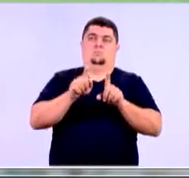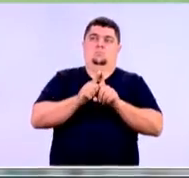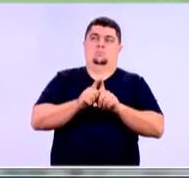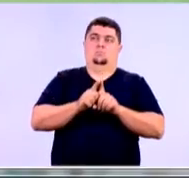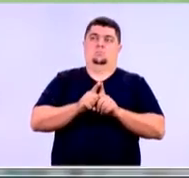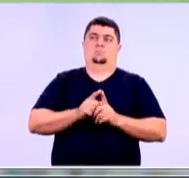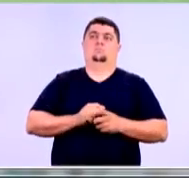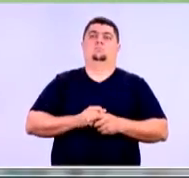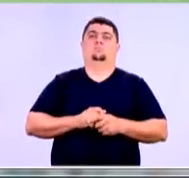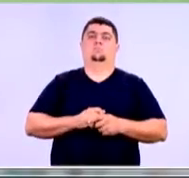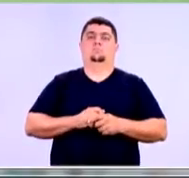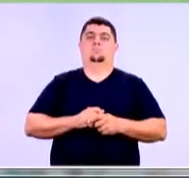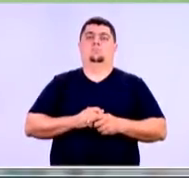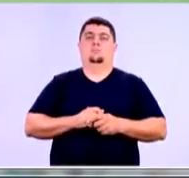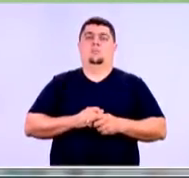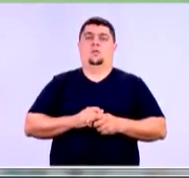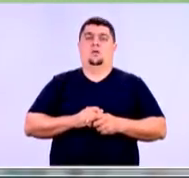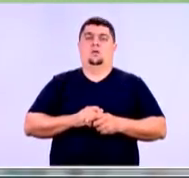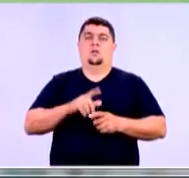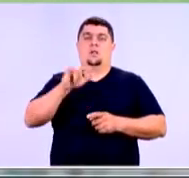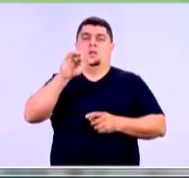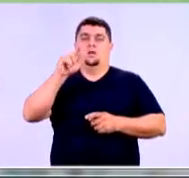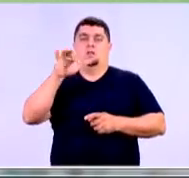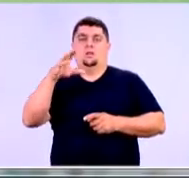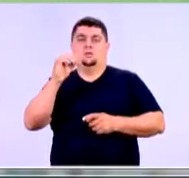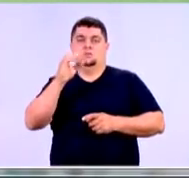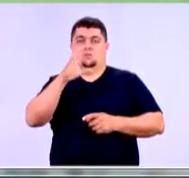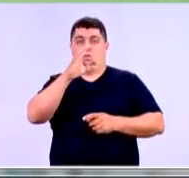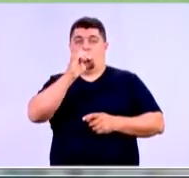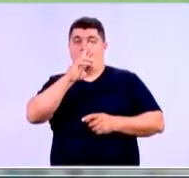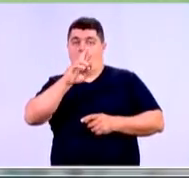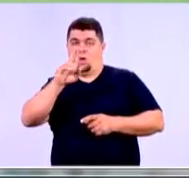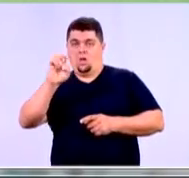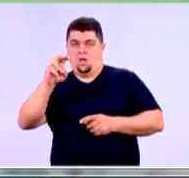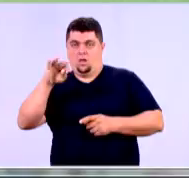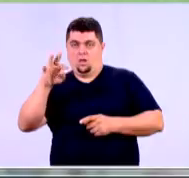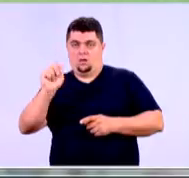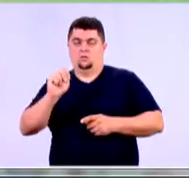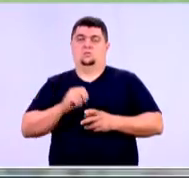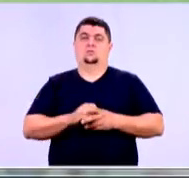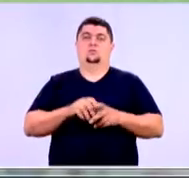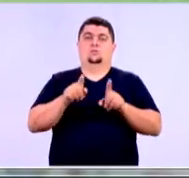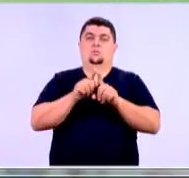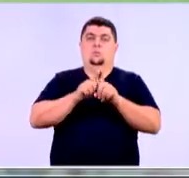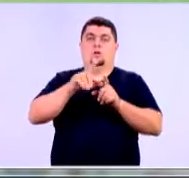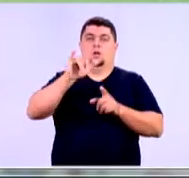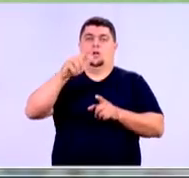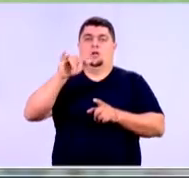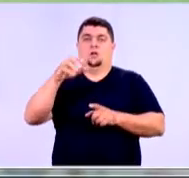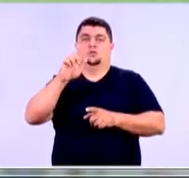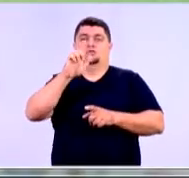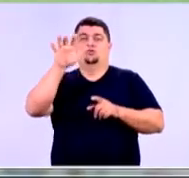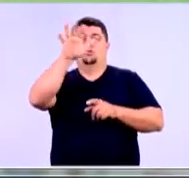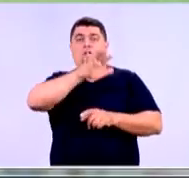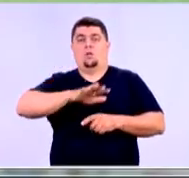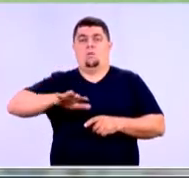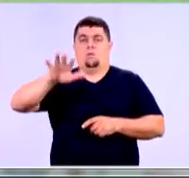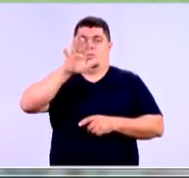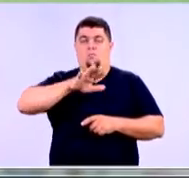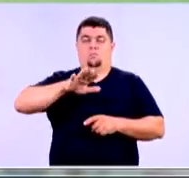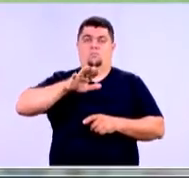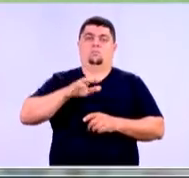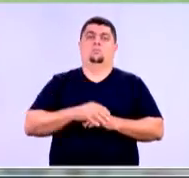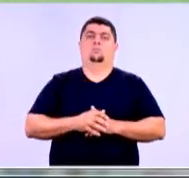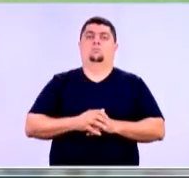aqui, liquidez corrente, aqui, e liquidez geral do negócio. Liquidez